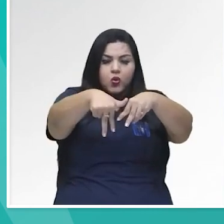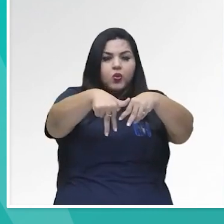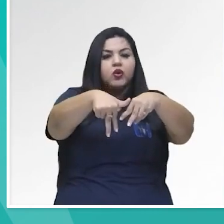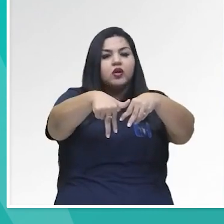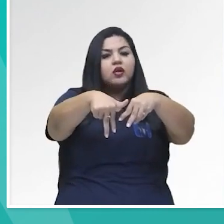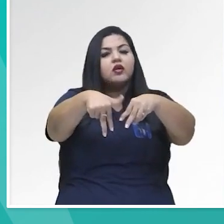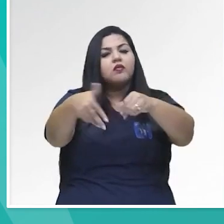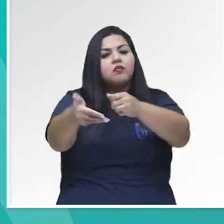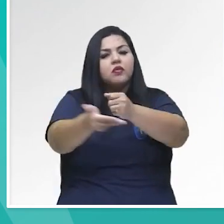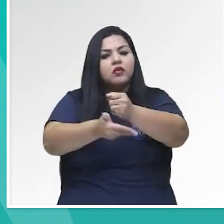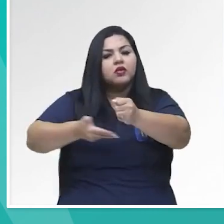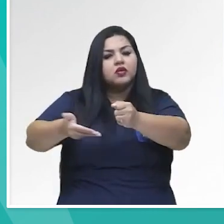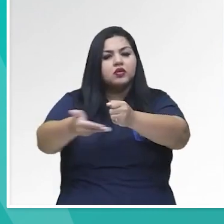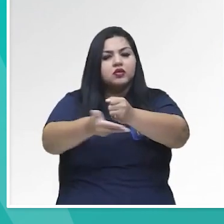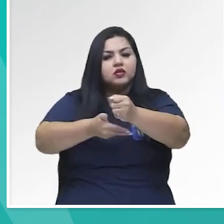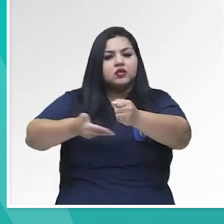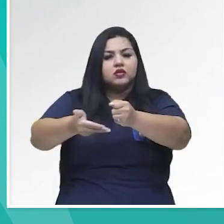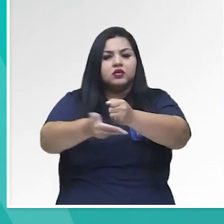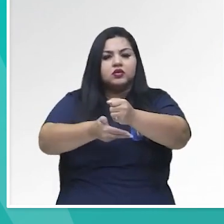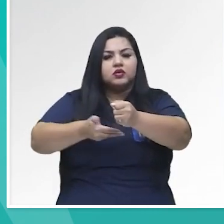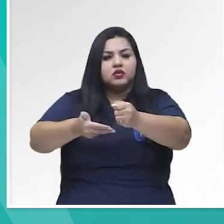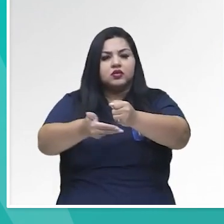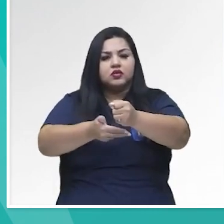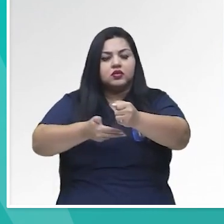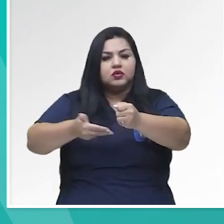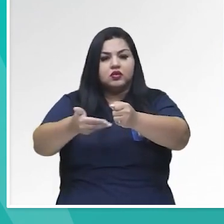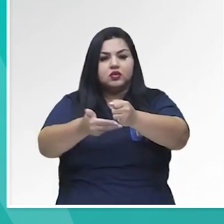base para